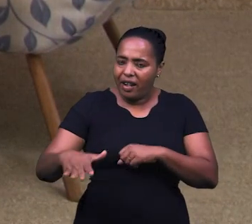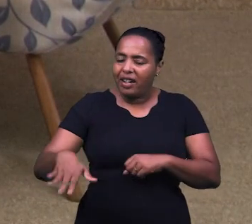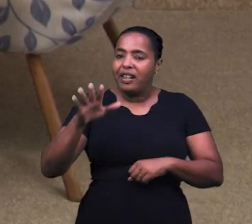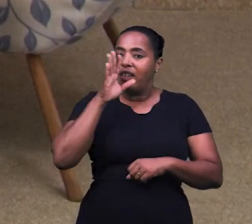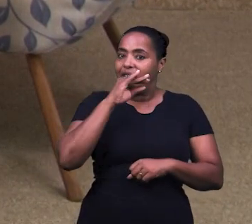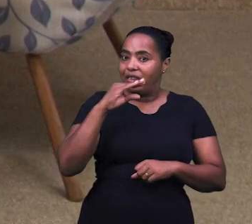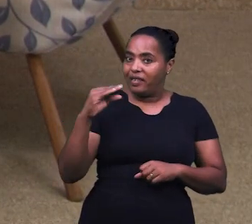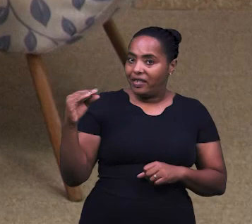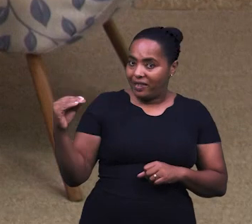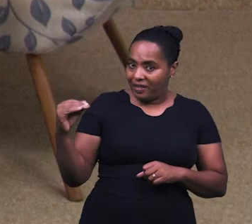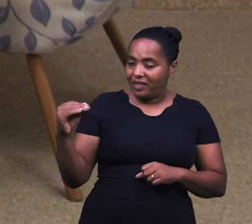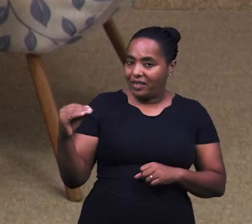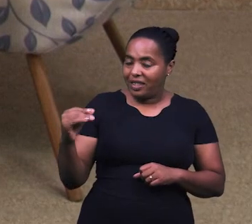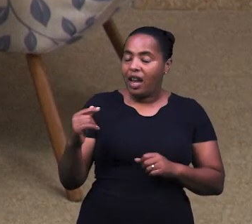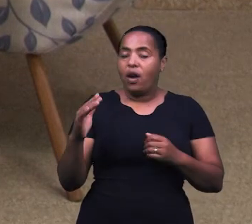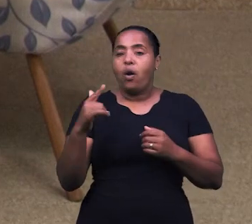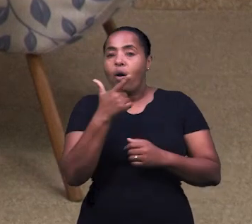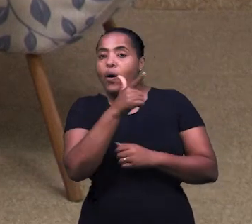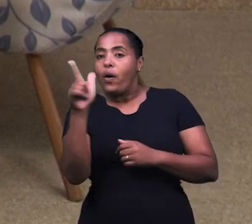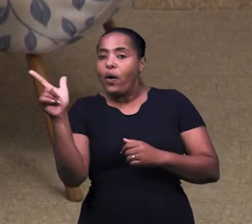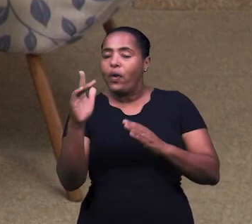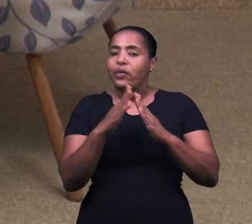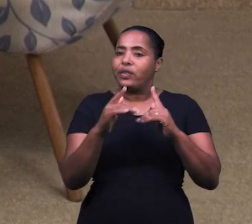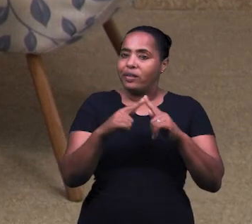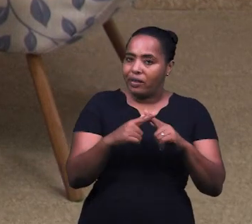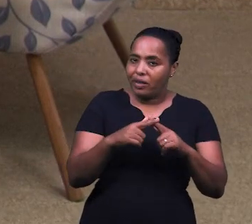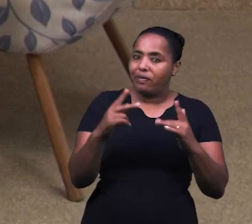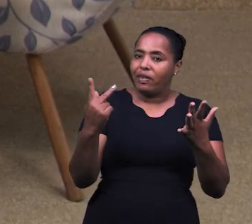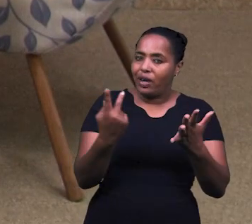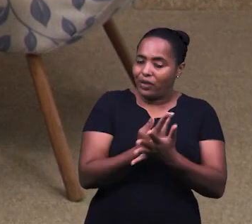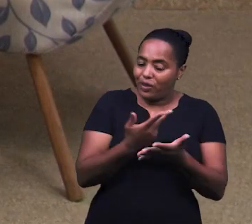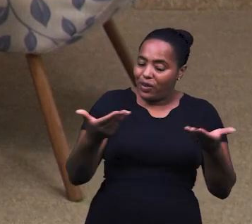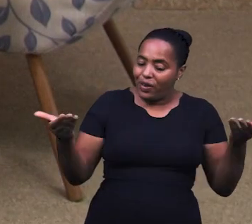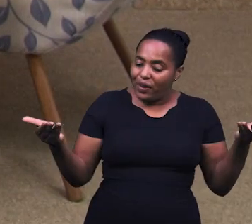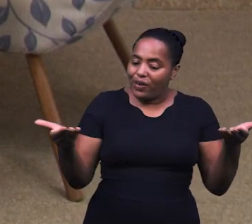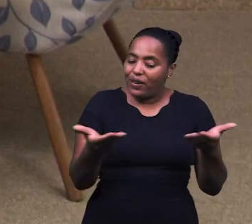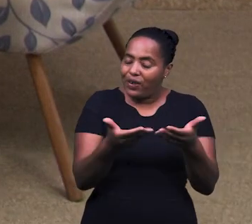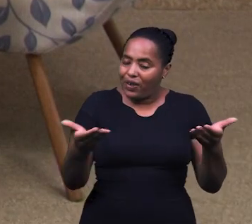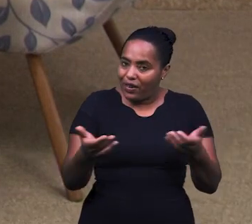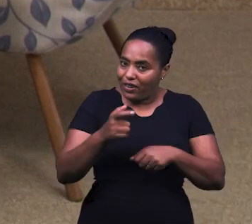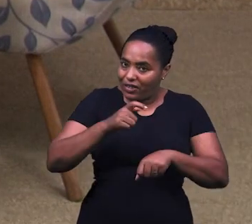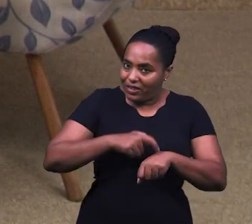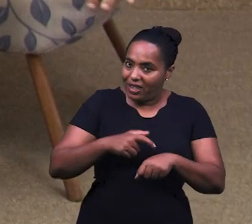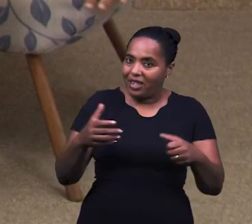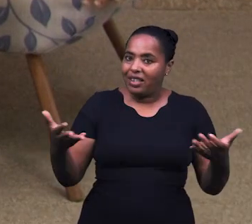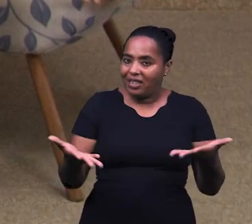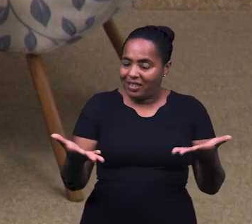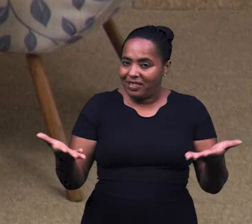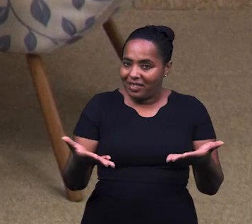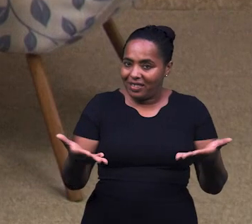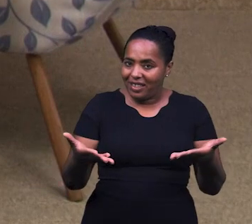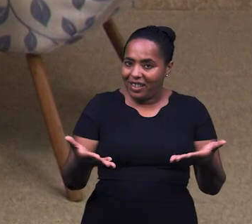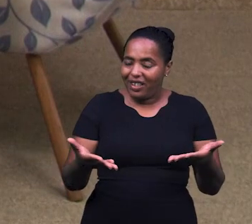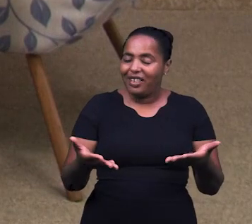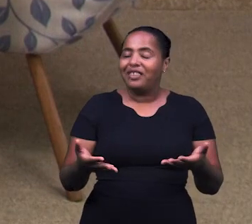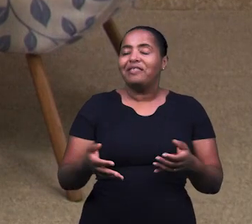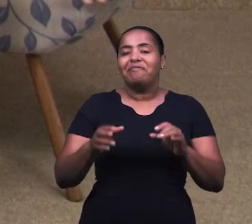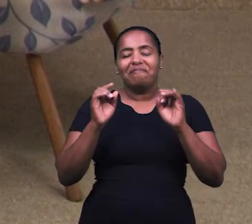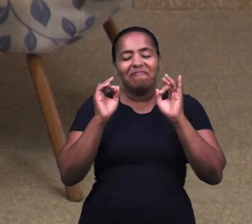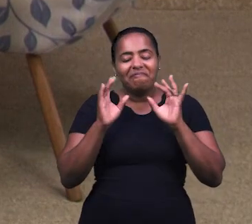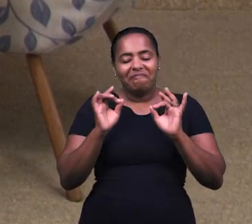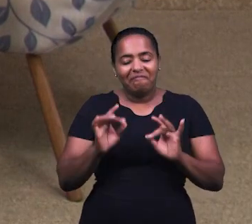de crianças, intermediários e adolescentes. Em algumas igrejas, o seminário está acontecendo hoje ainda, neste horário. Um mês